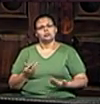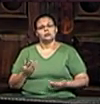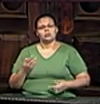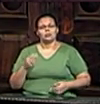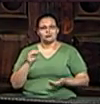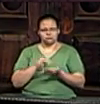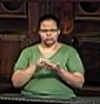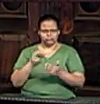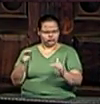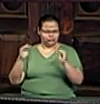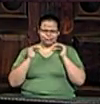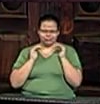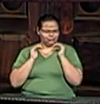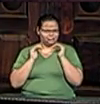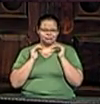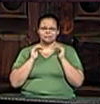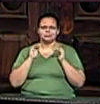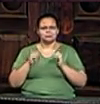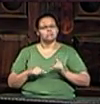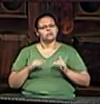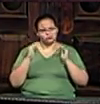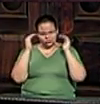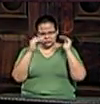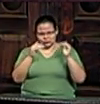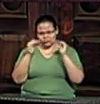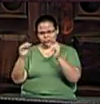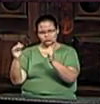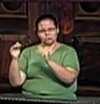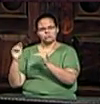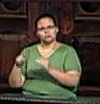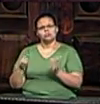Porque é uma falta de respeito com uma categoria